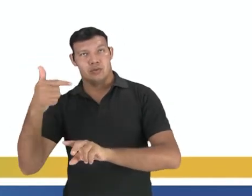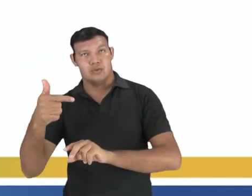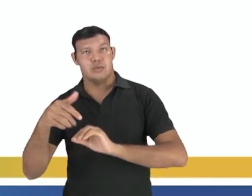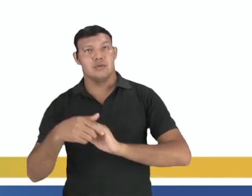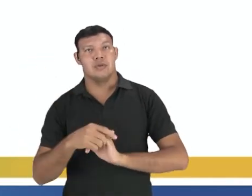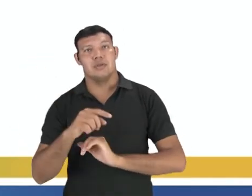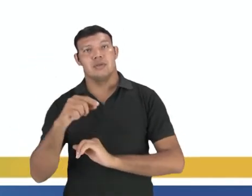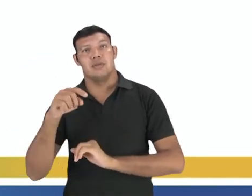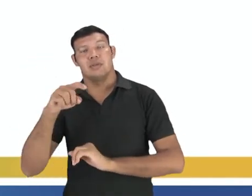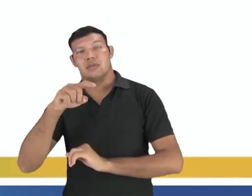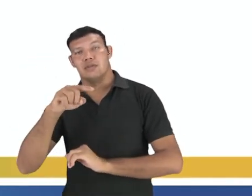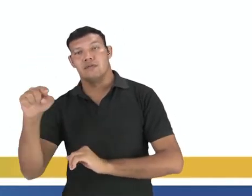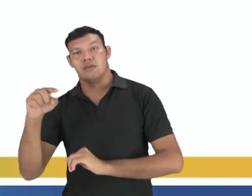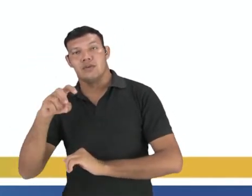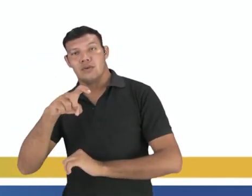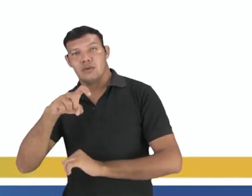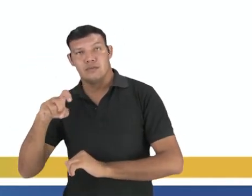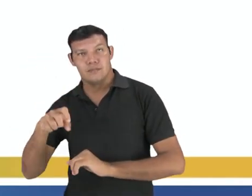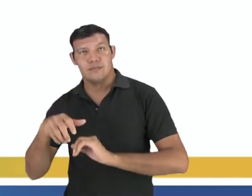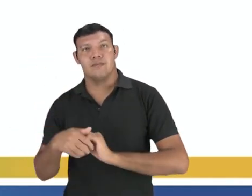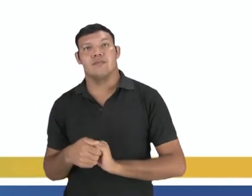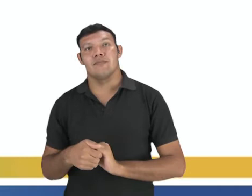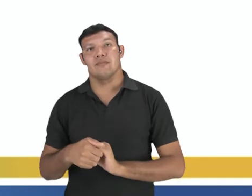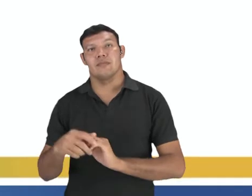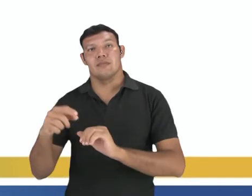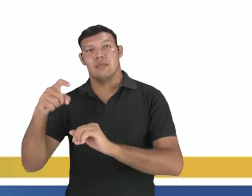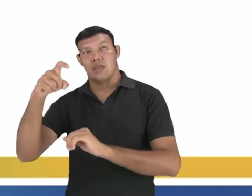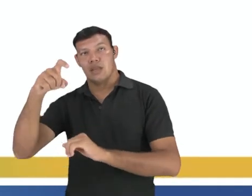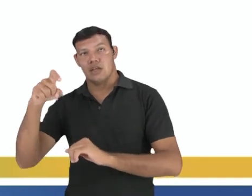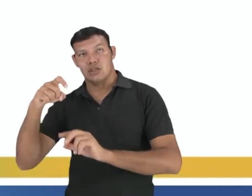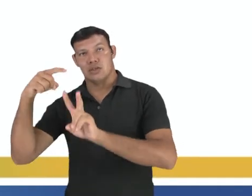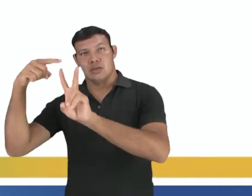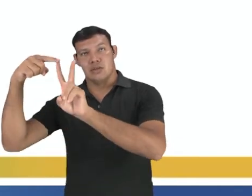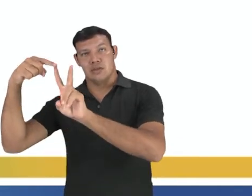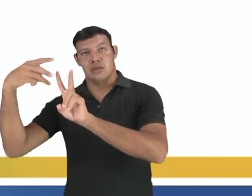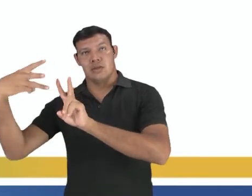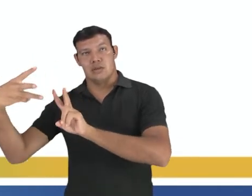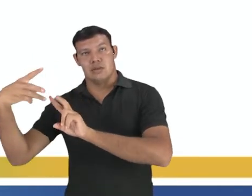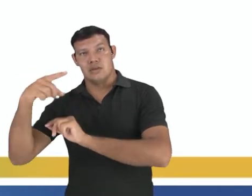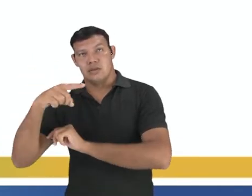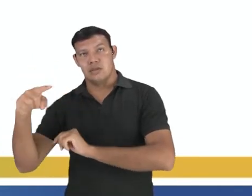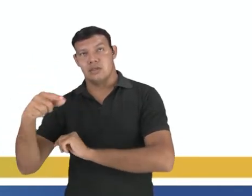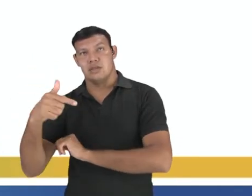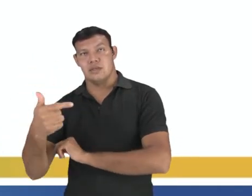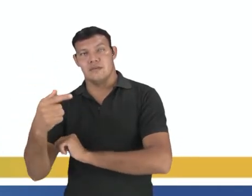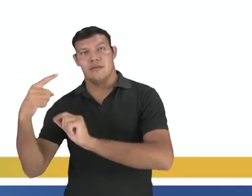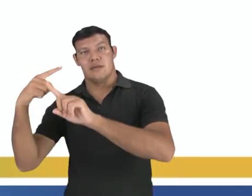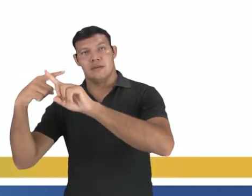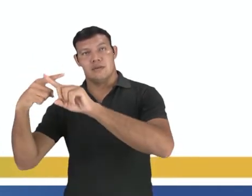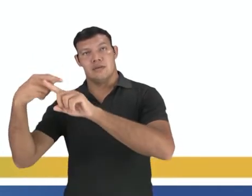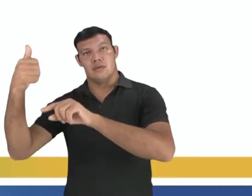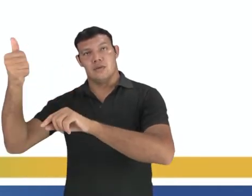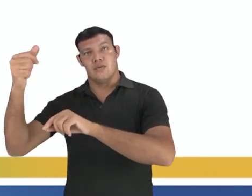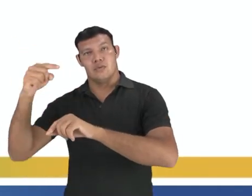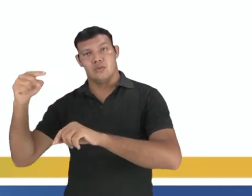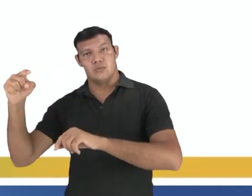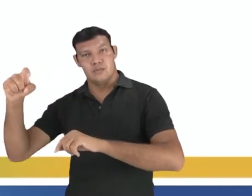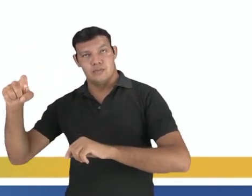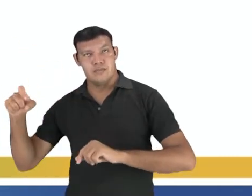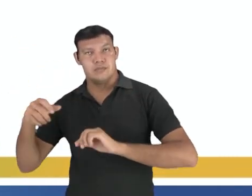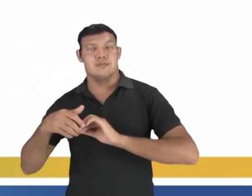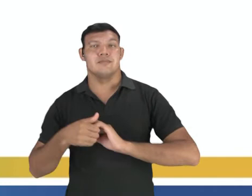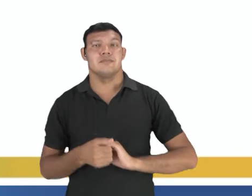O segundo é o x. Então, vai ser x ao quadrado, x raiz de 3 sobre 2 vezes 1